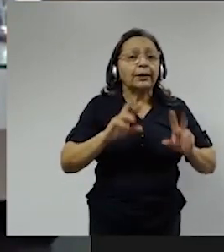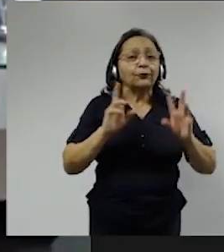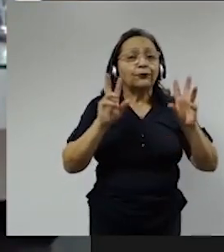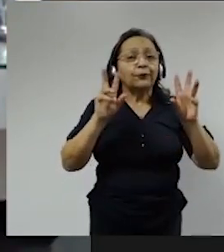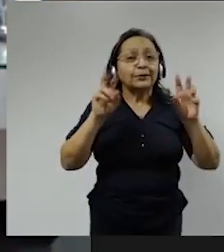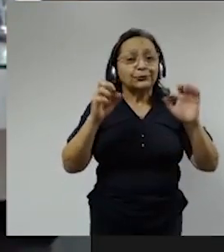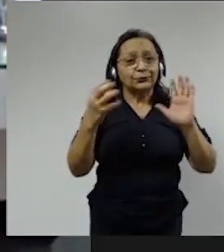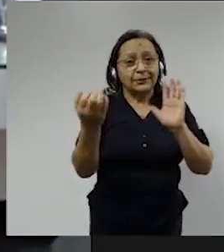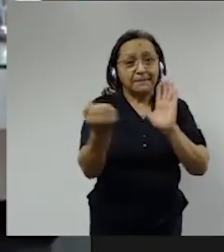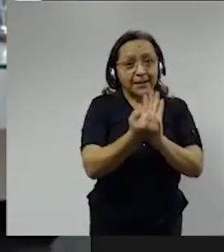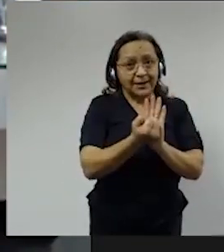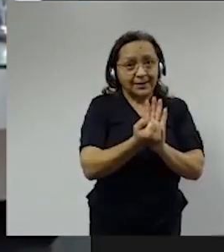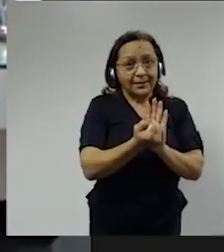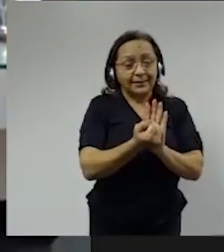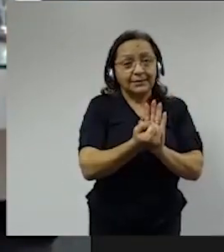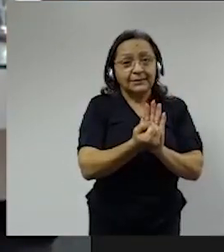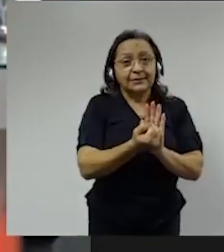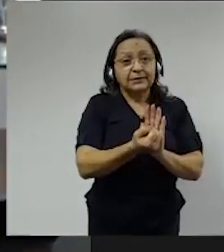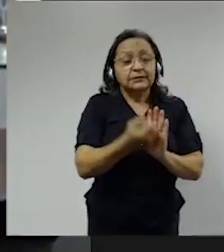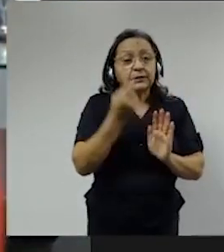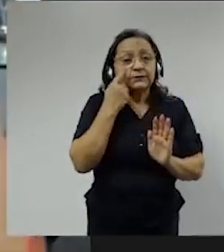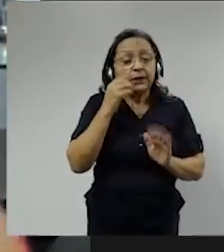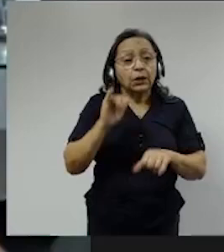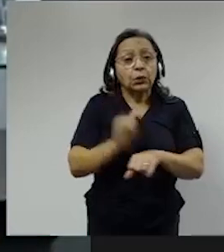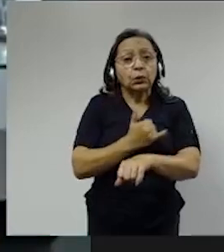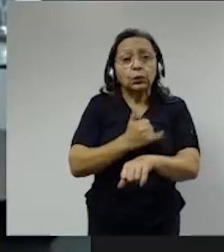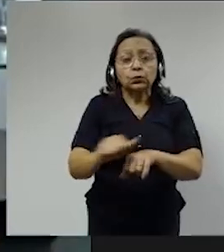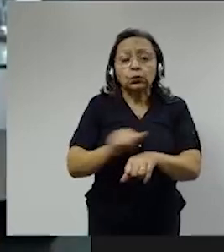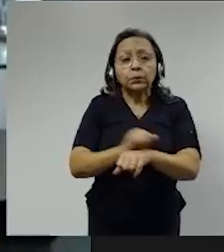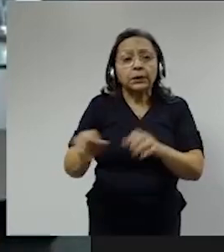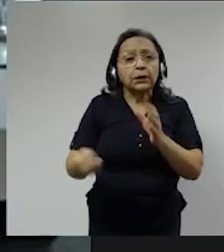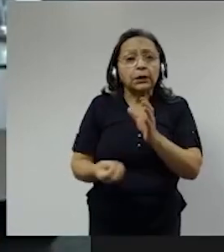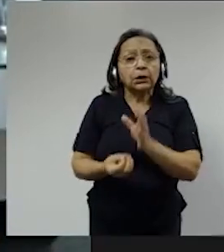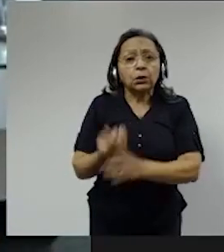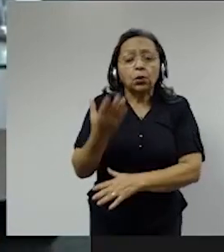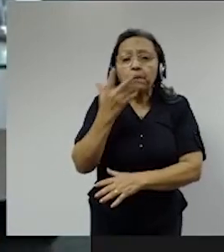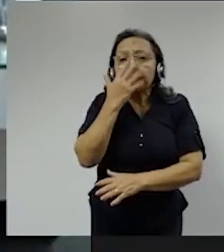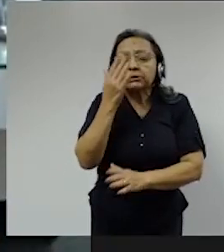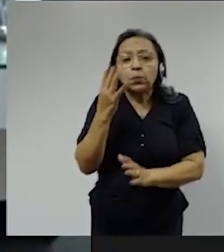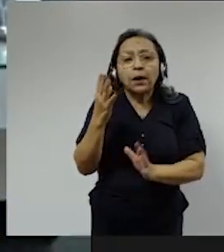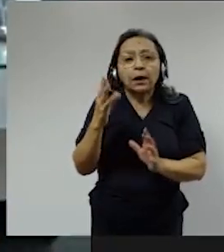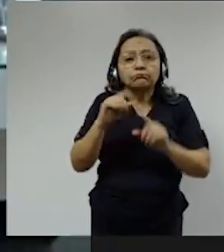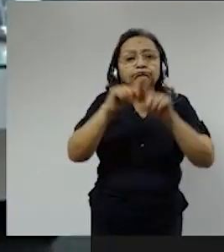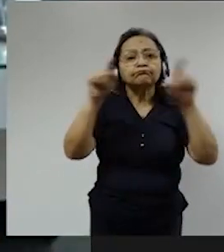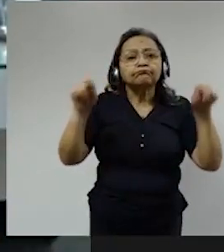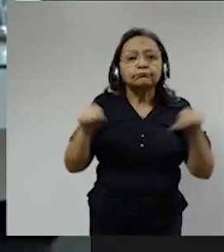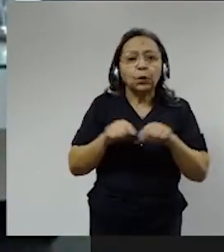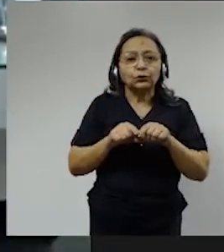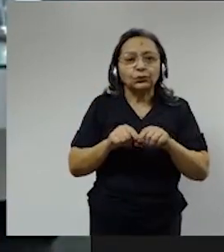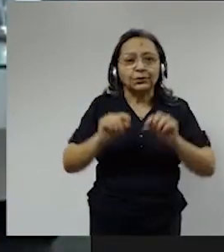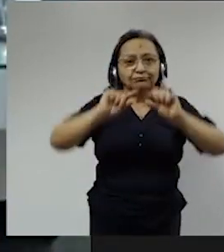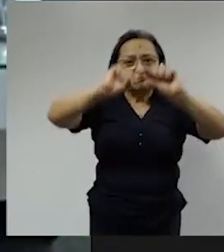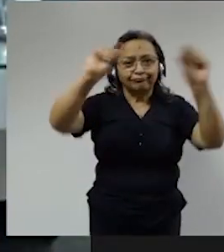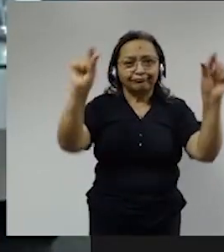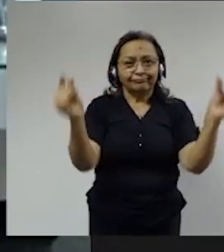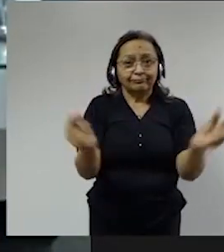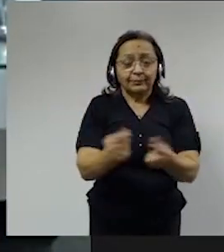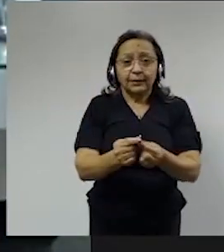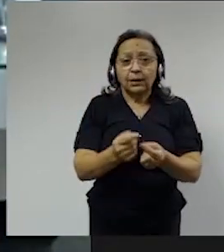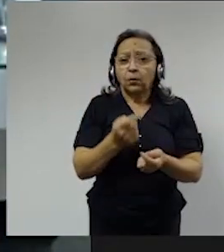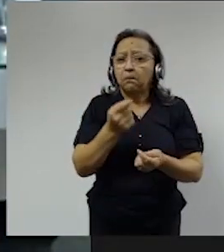dress. Por exemplo, se a gente olhar o YouTube, ele criou mais ou menos que uma moldura ali. Ou seja, claro, é uma